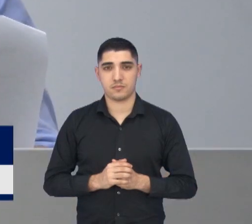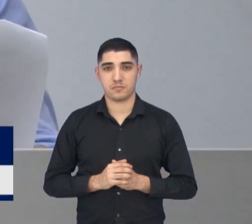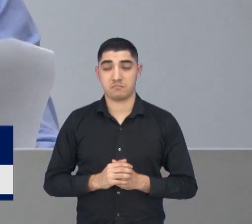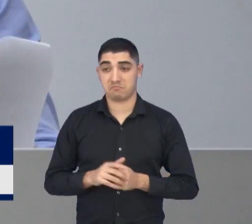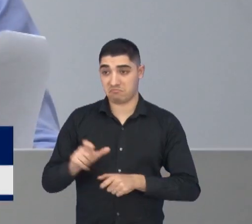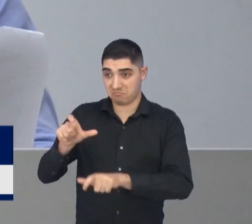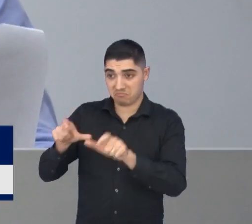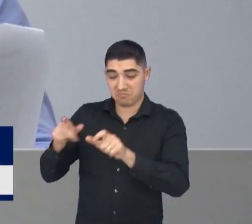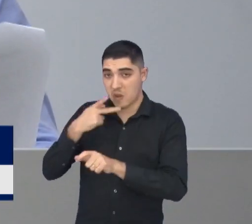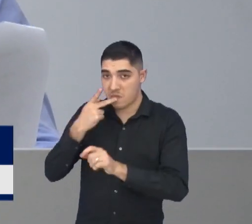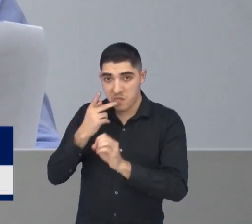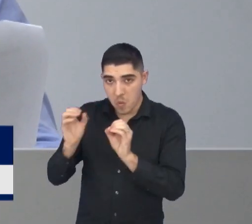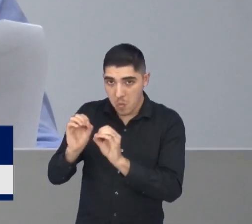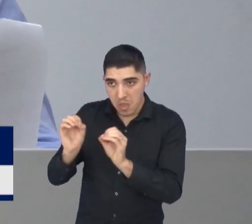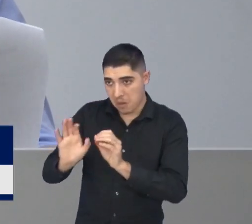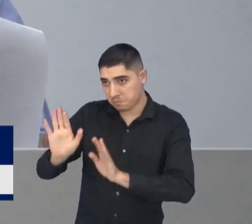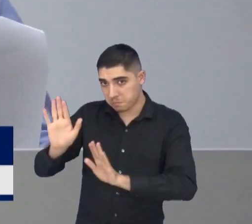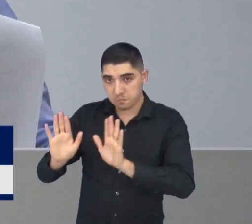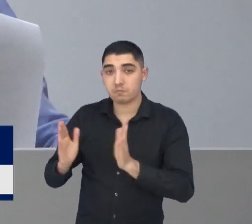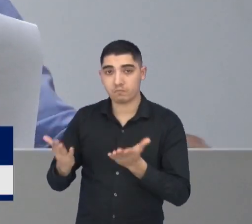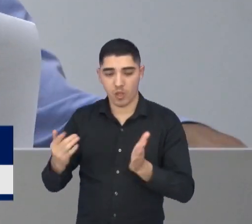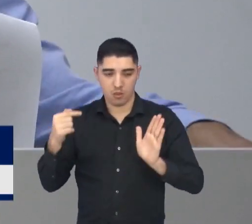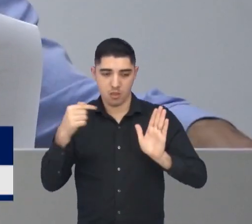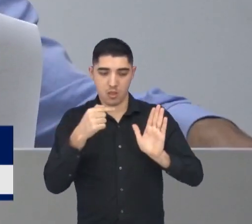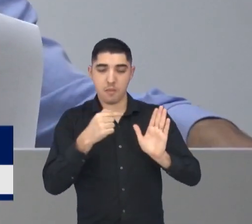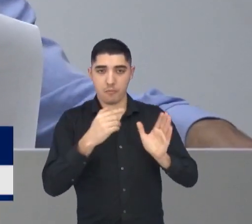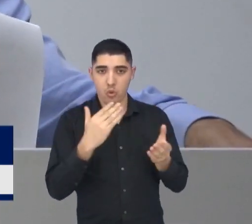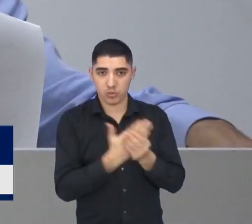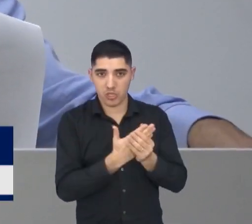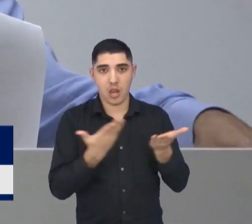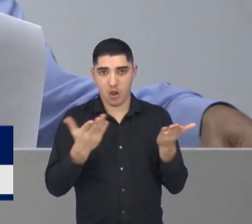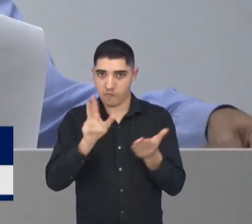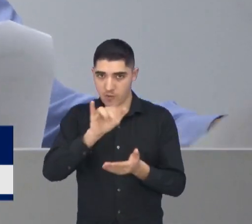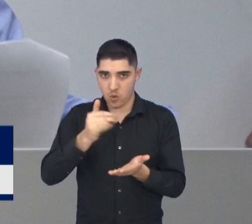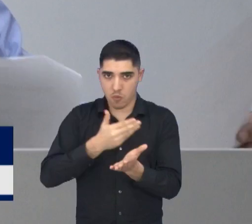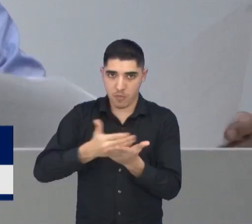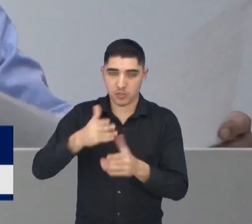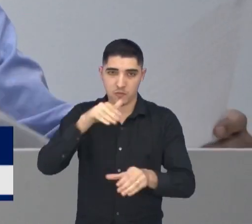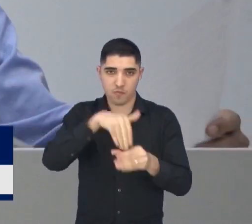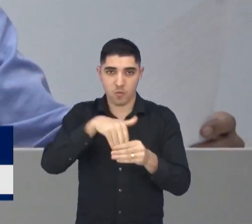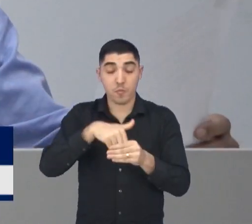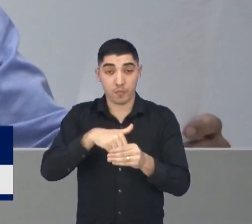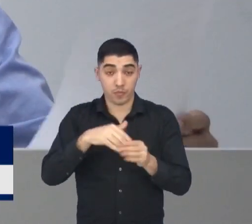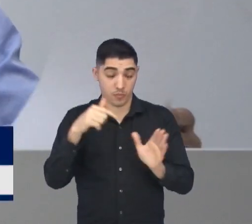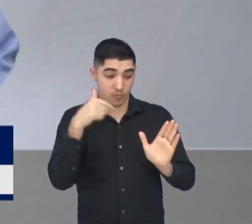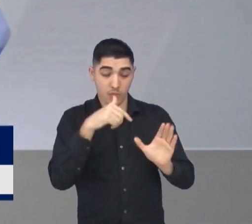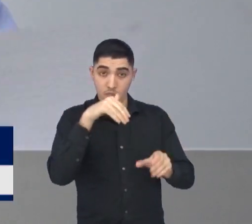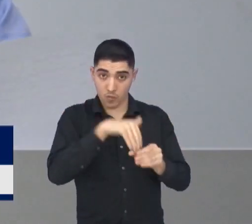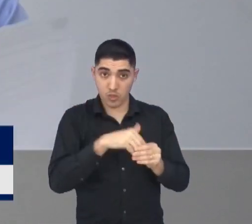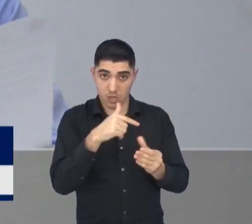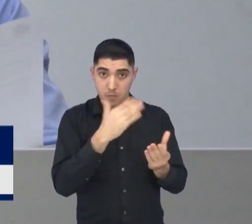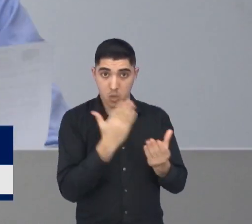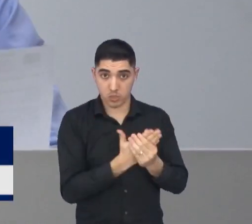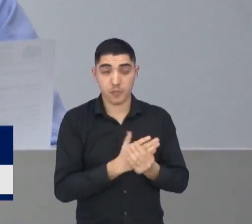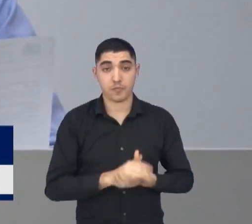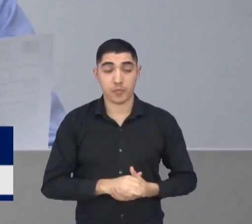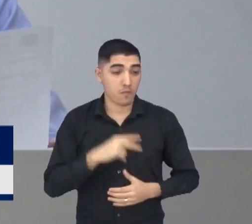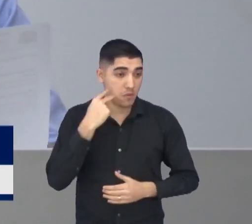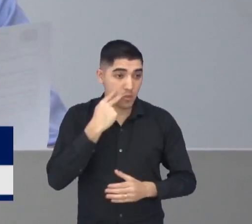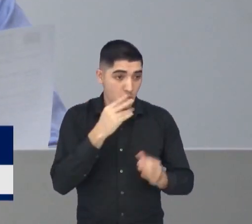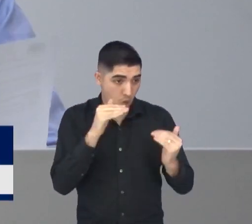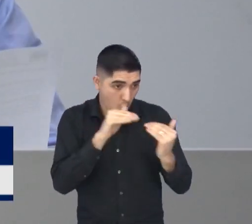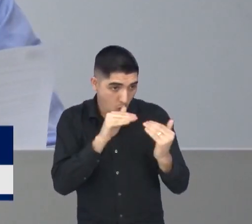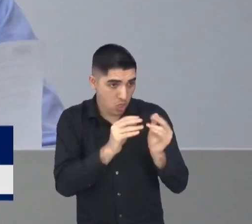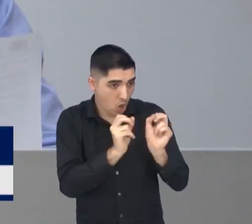Nenhuma manifestação contrária, então o processo está em condições de votação. Em votação, o processo. Vereadores